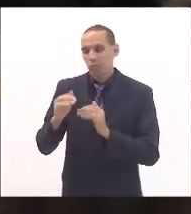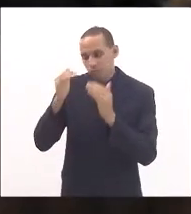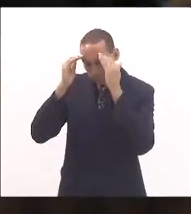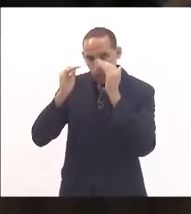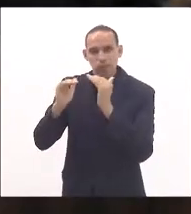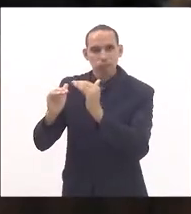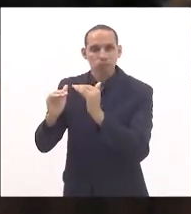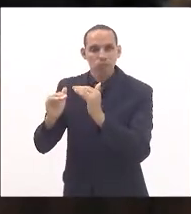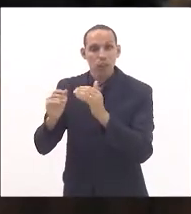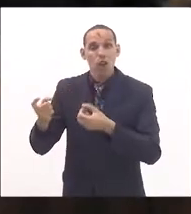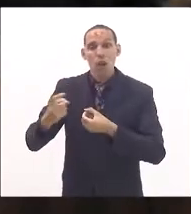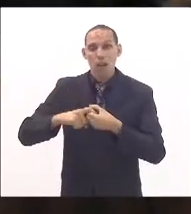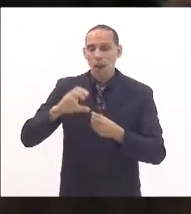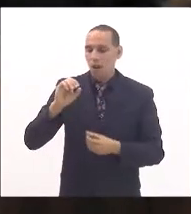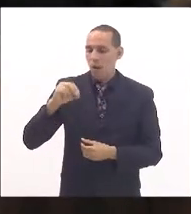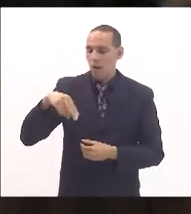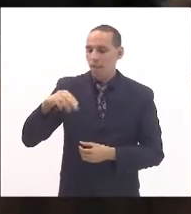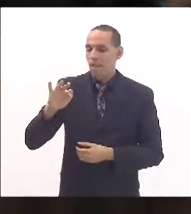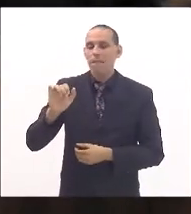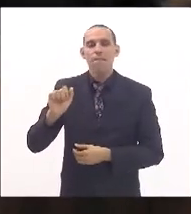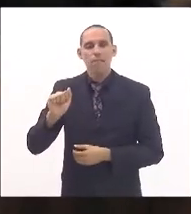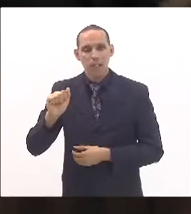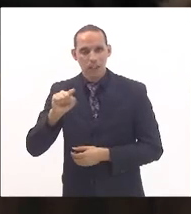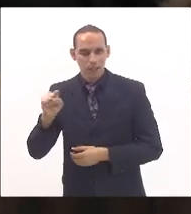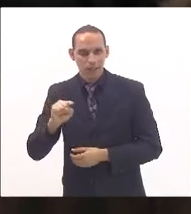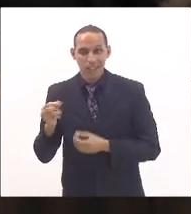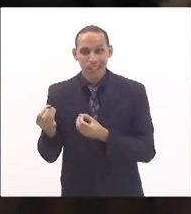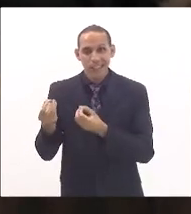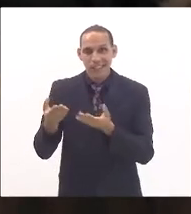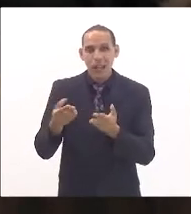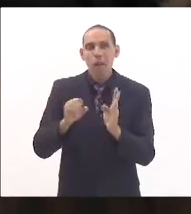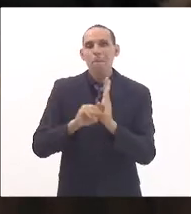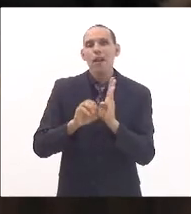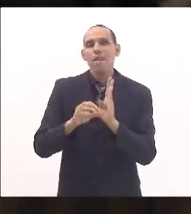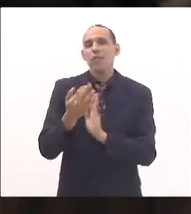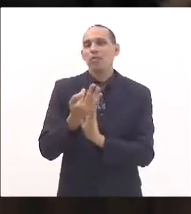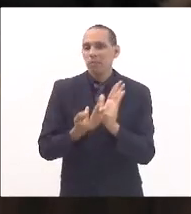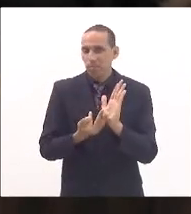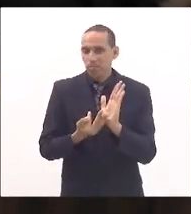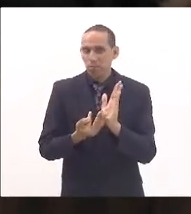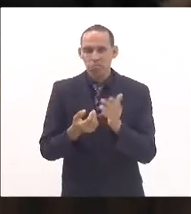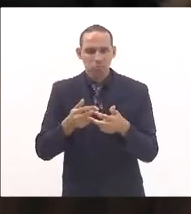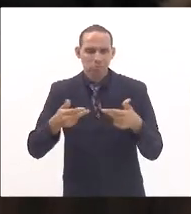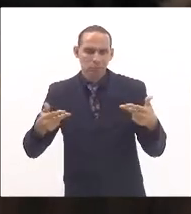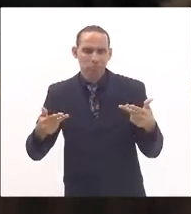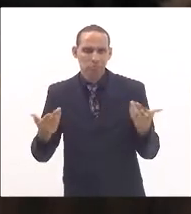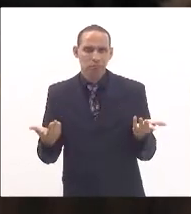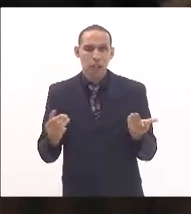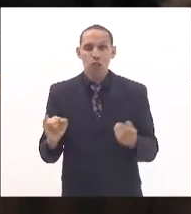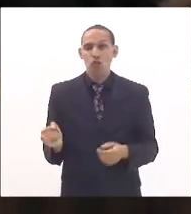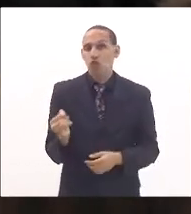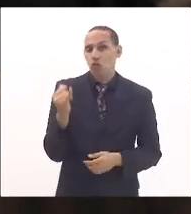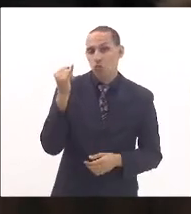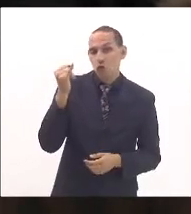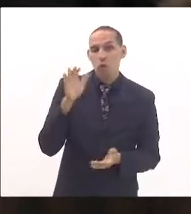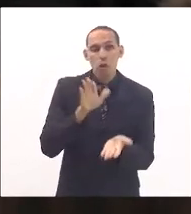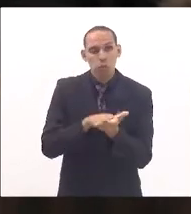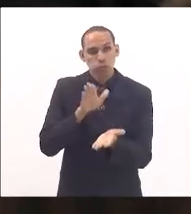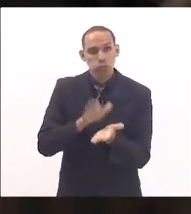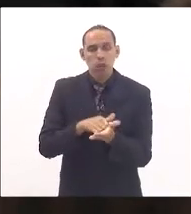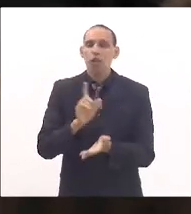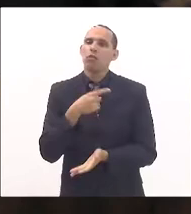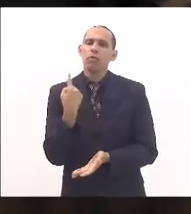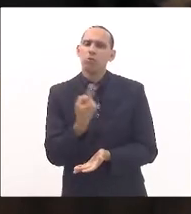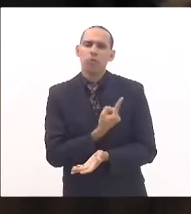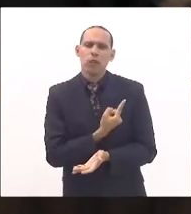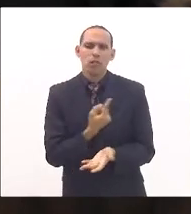de abertura de benefício fiscal, de benefícios, abertura de juros e multas. Nós não estamos abrindo